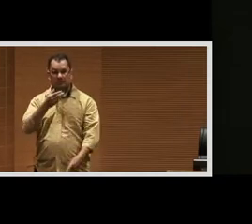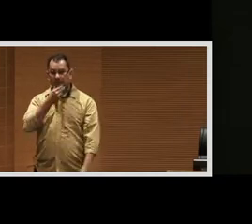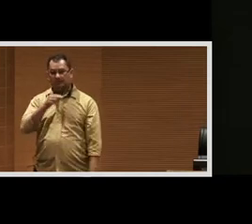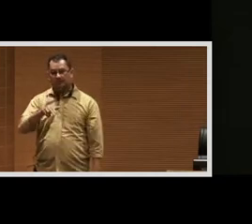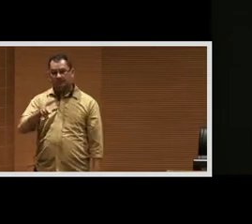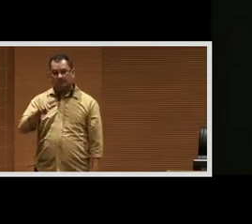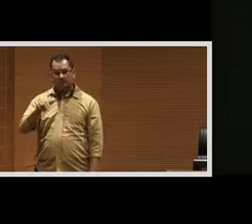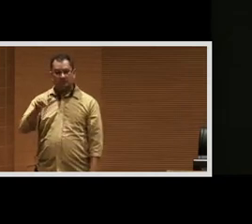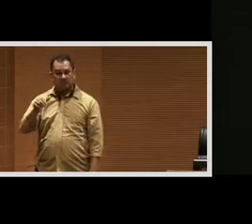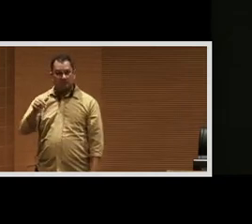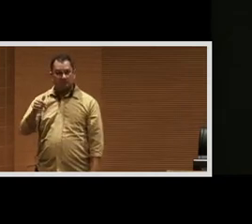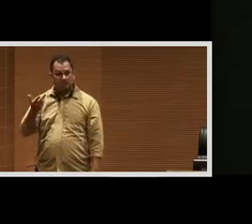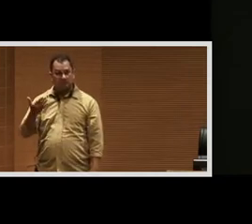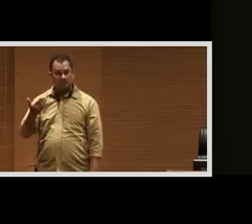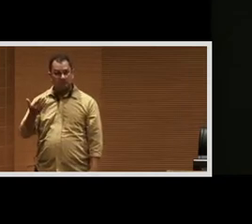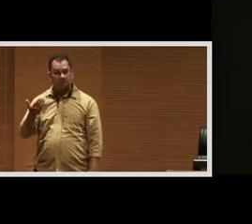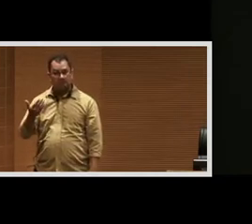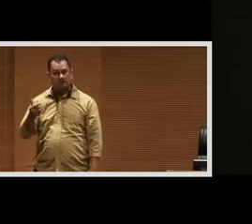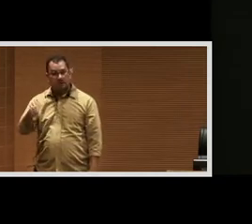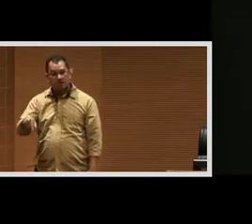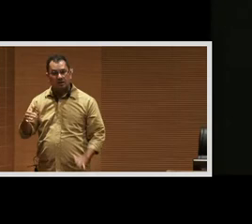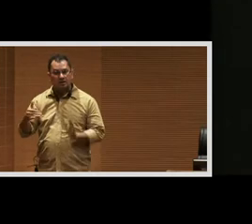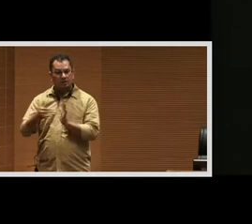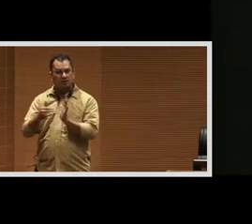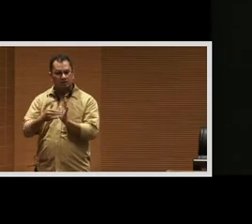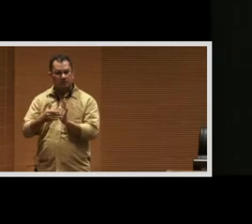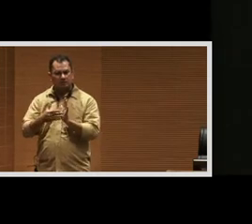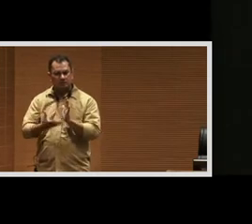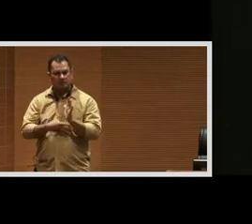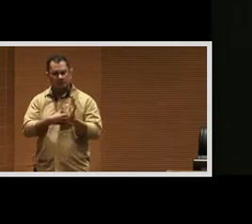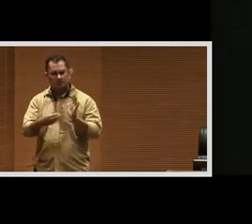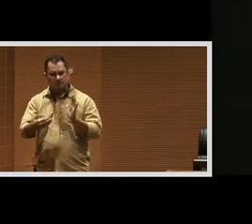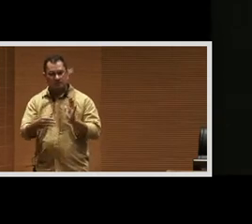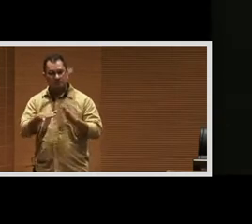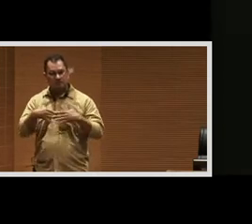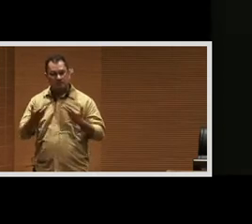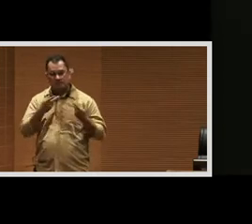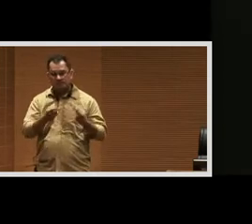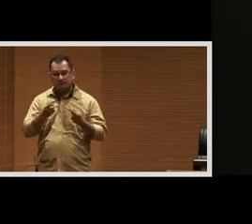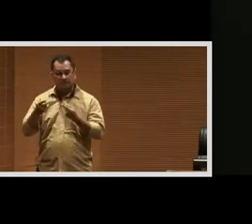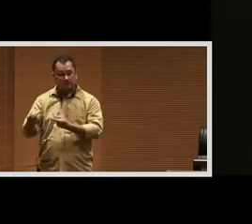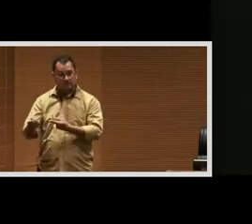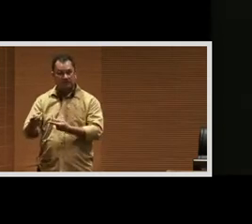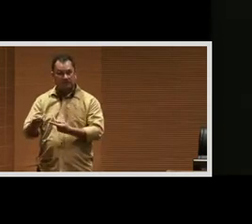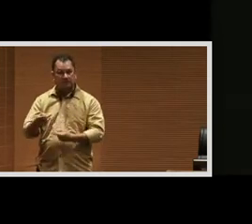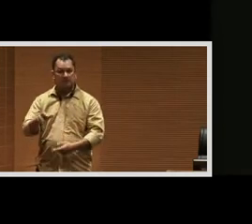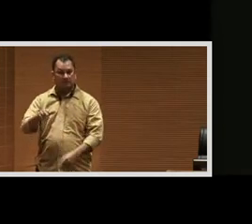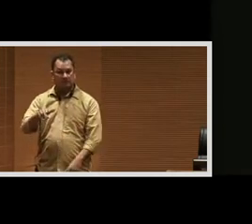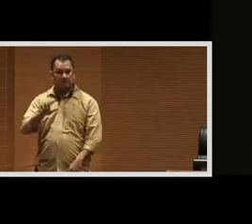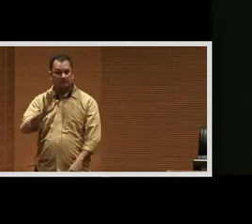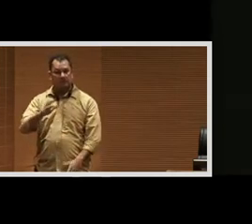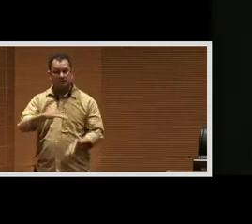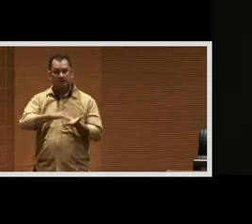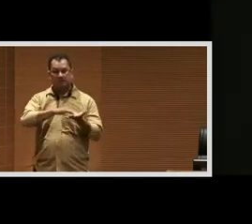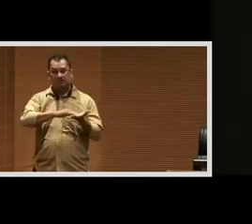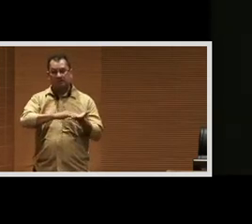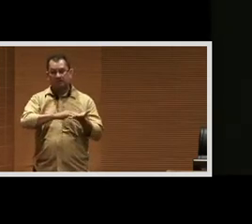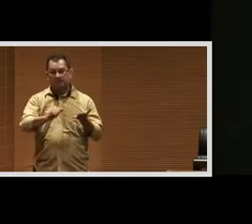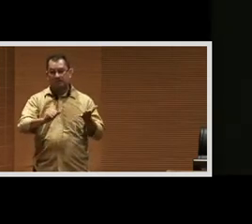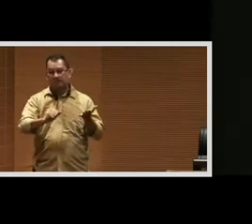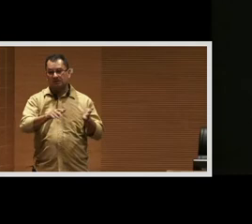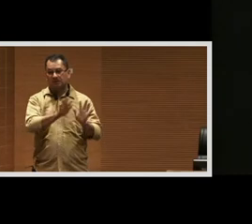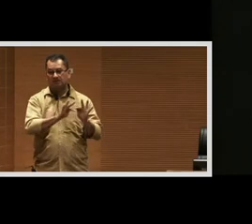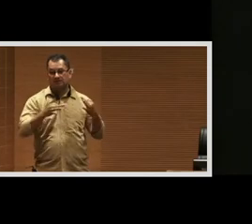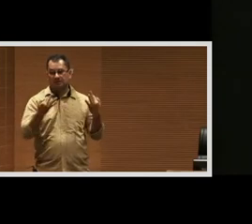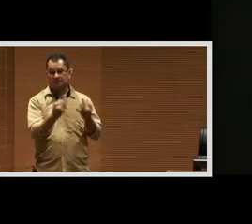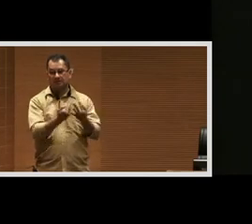era o mais novo. E ele foi visitar os irmãos que já haviam sido retirados da guarda paterna